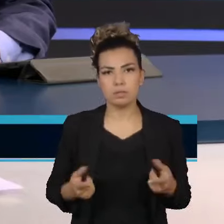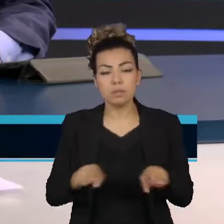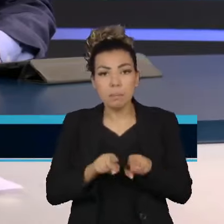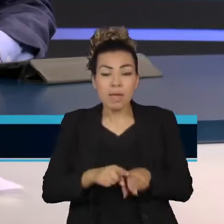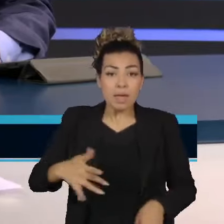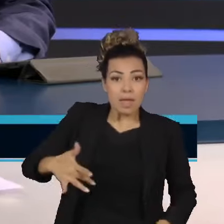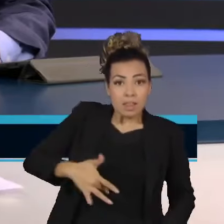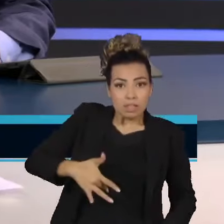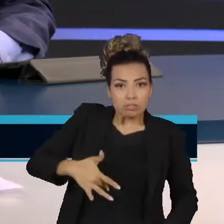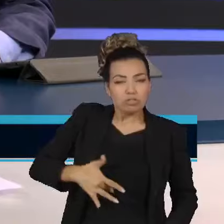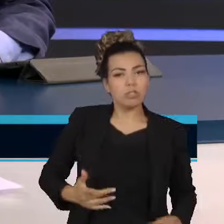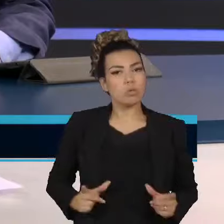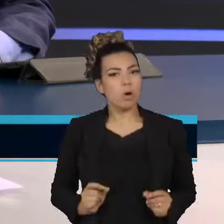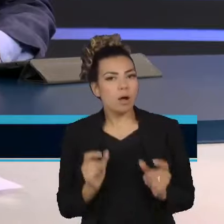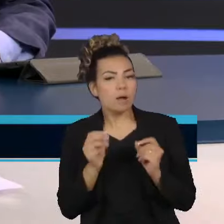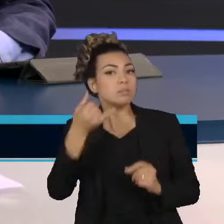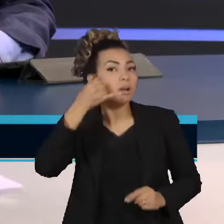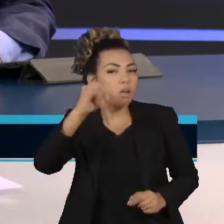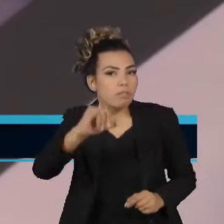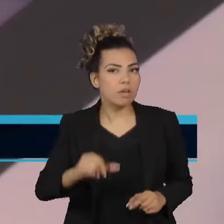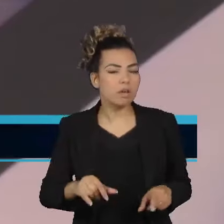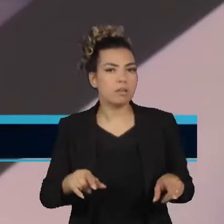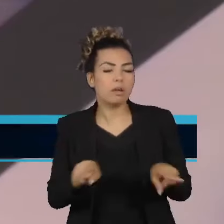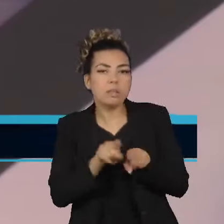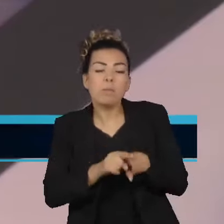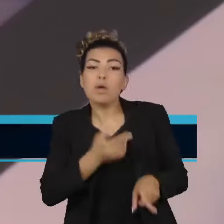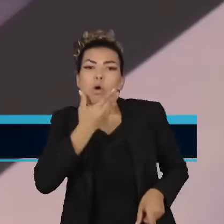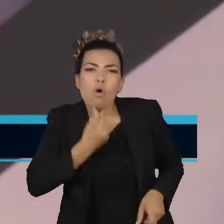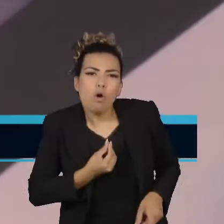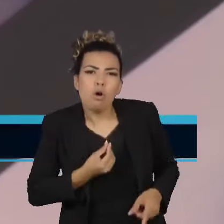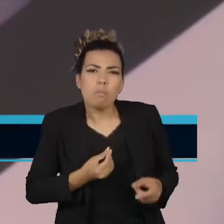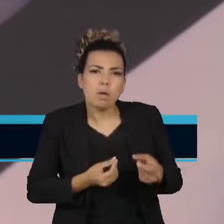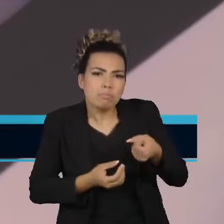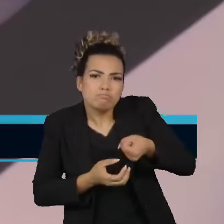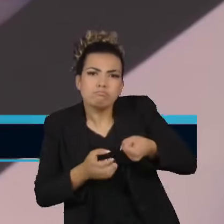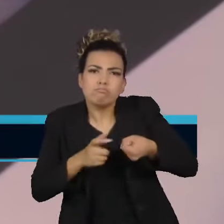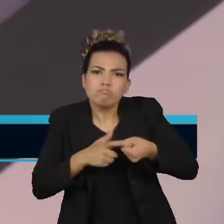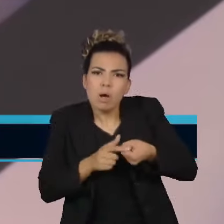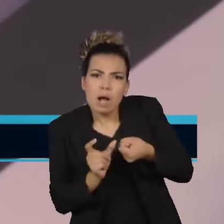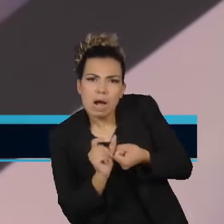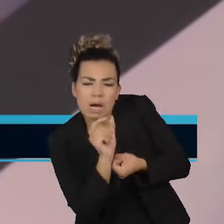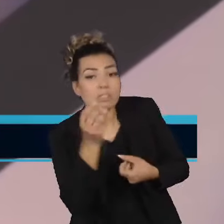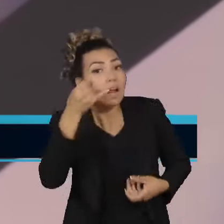temos vários que com exames periódicos a gente pode, sem dúvida, mudar essa situação.